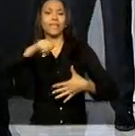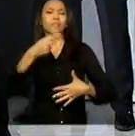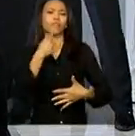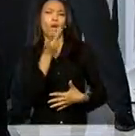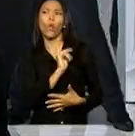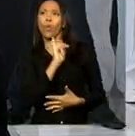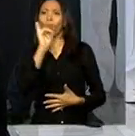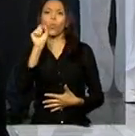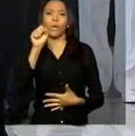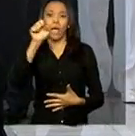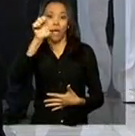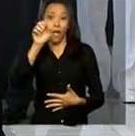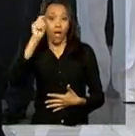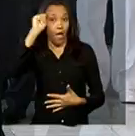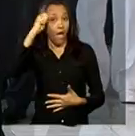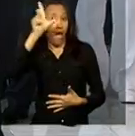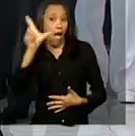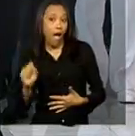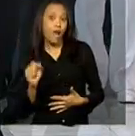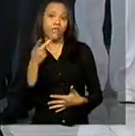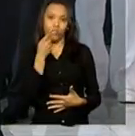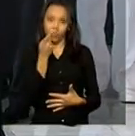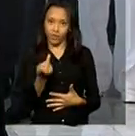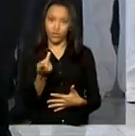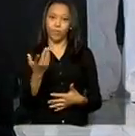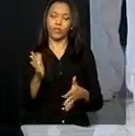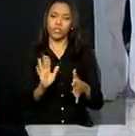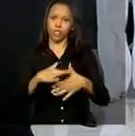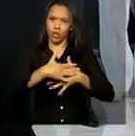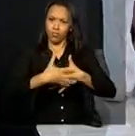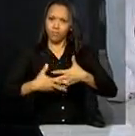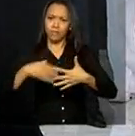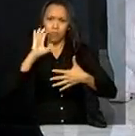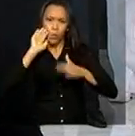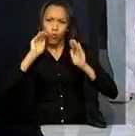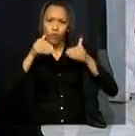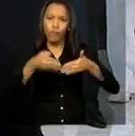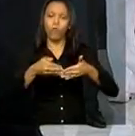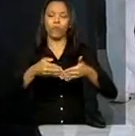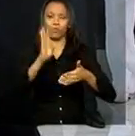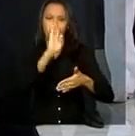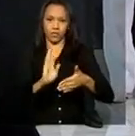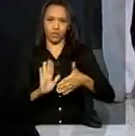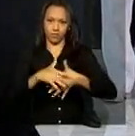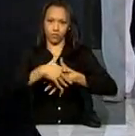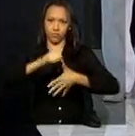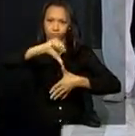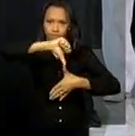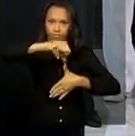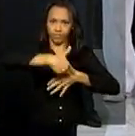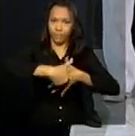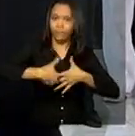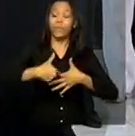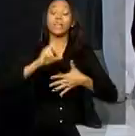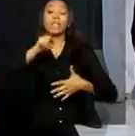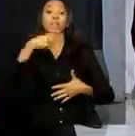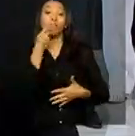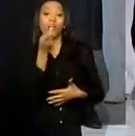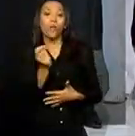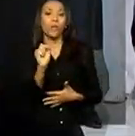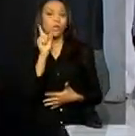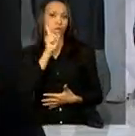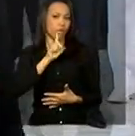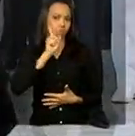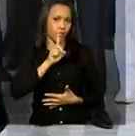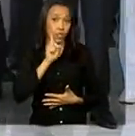África, isso quer dizer, o eixo Sul-Sul foi consolidado como uma prioridade inicial, e depois se partiu para se comentar dos Estados